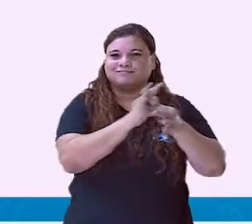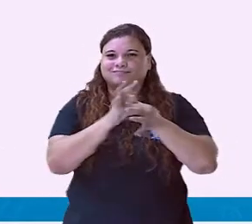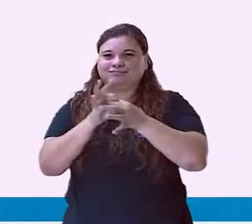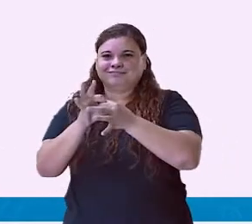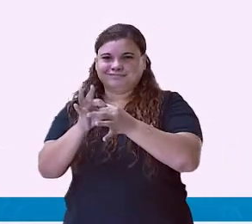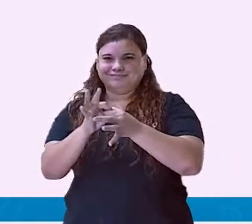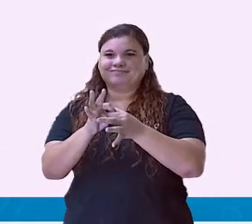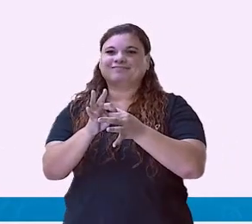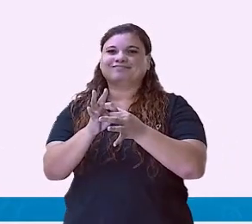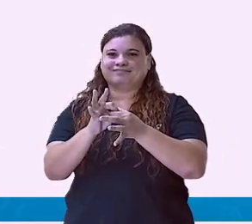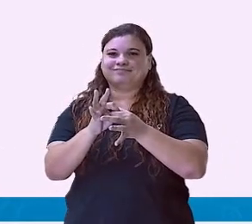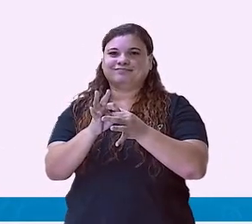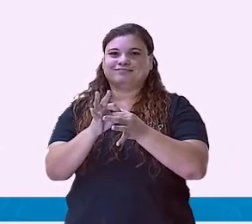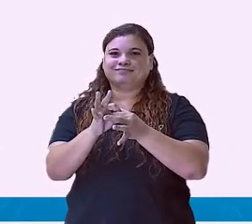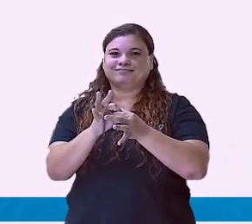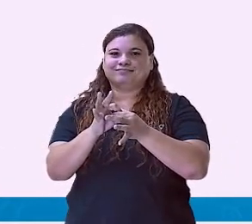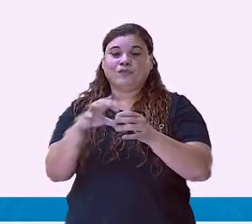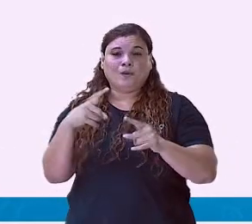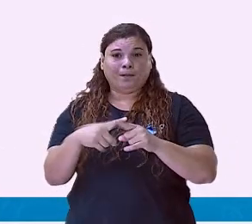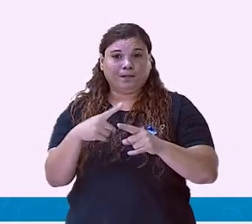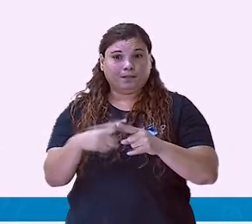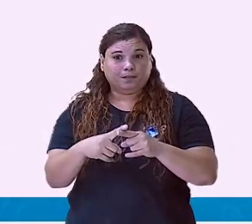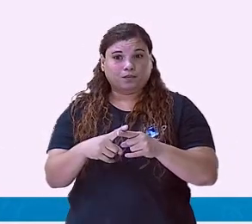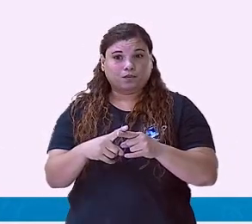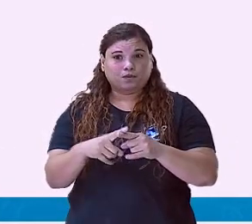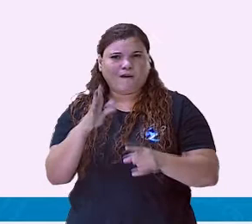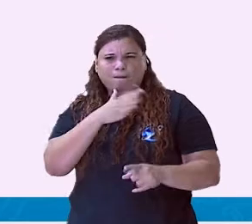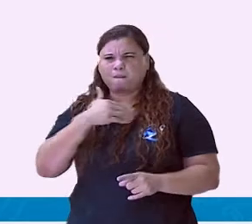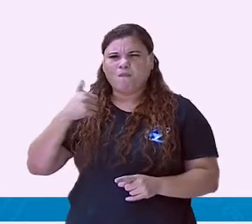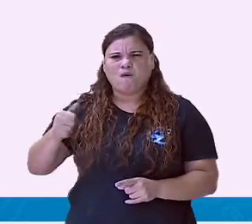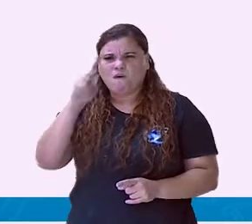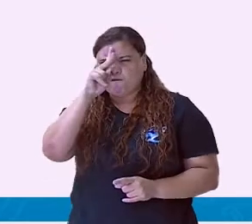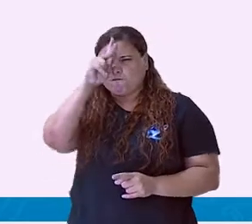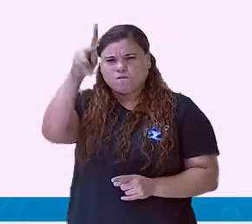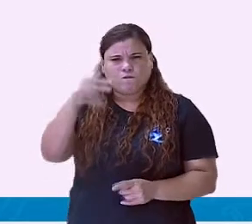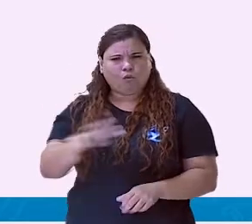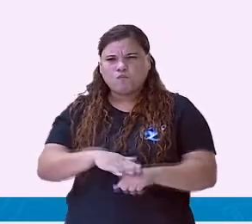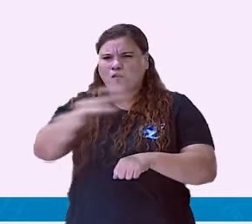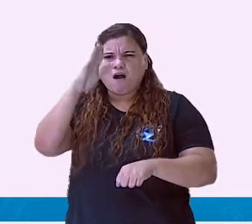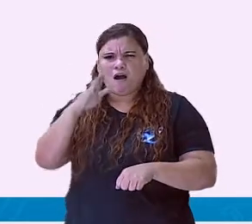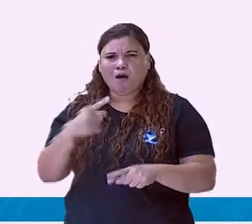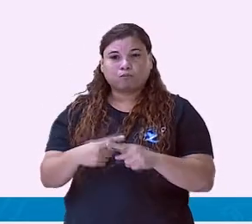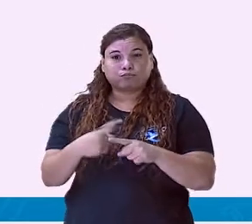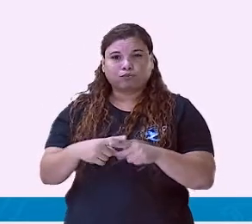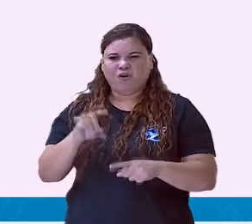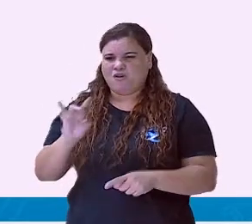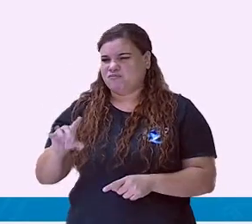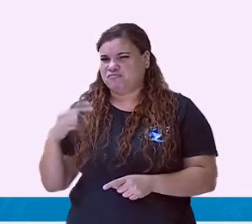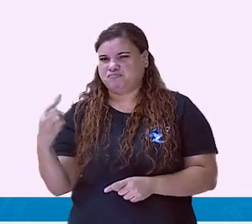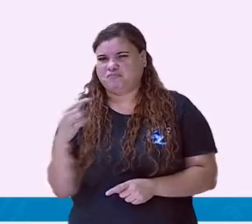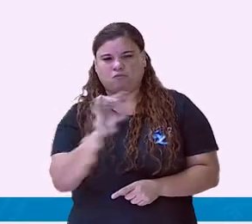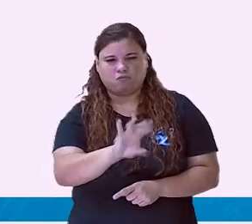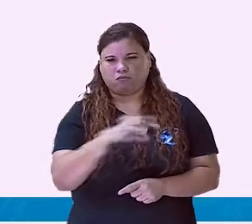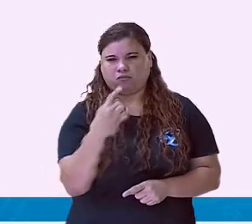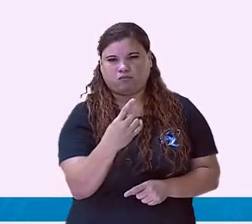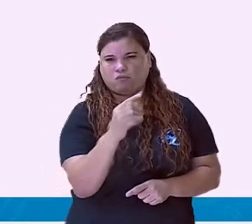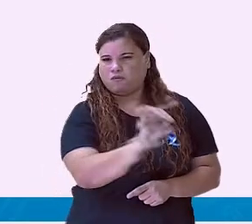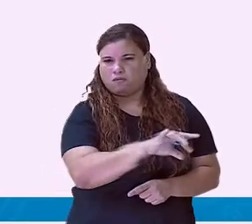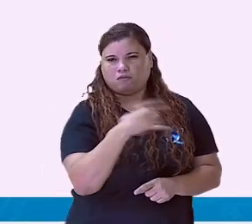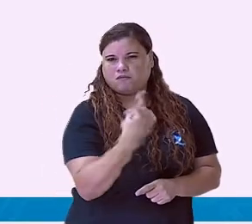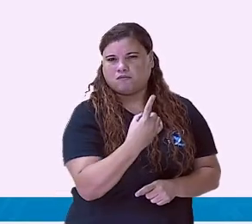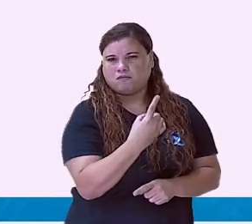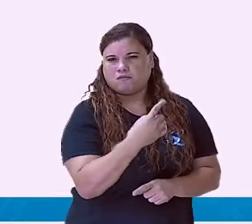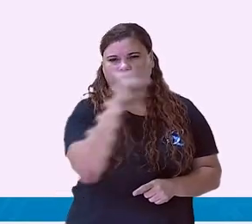se unir, começam a formar os blocos, os famosos blocos econômicos.